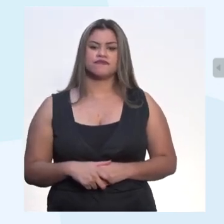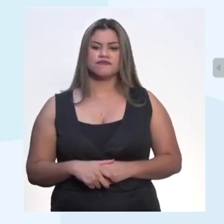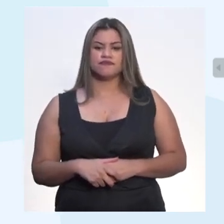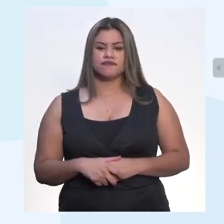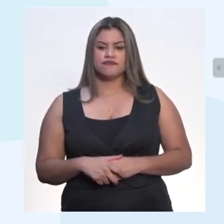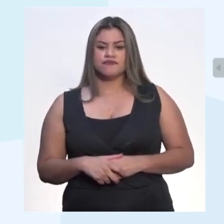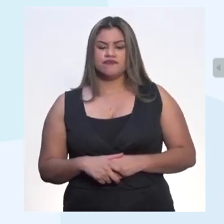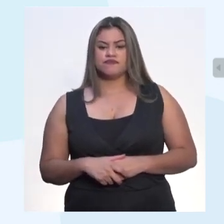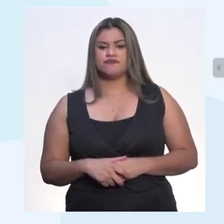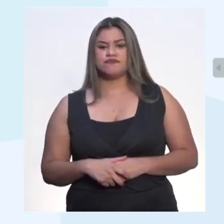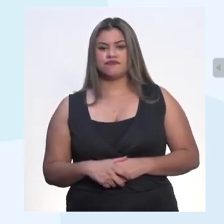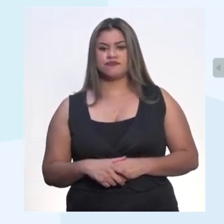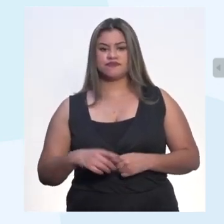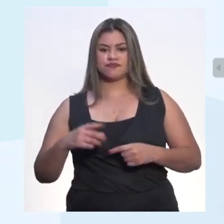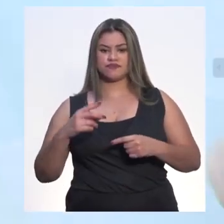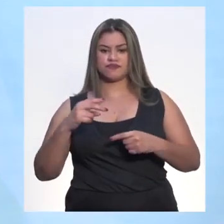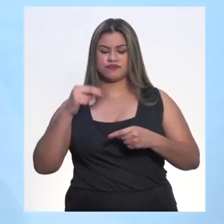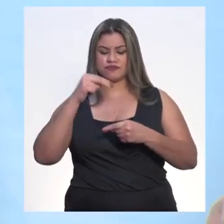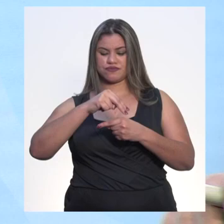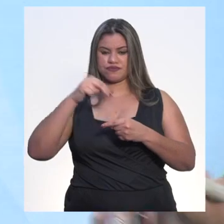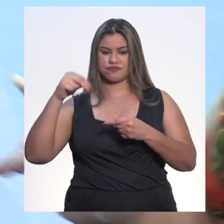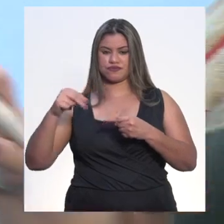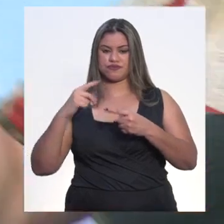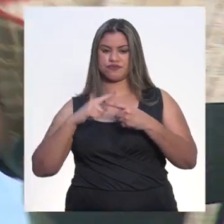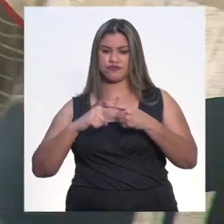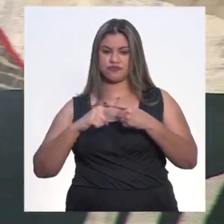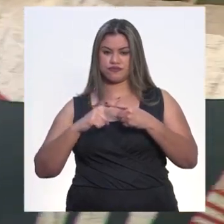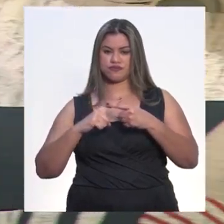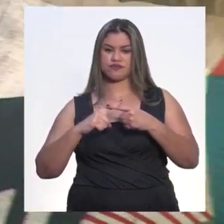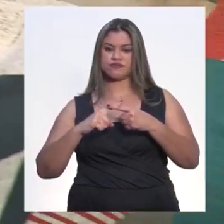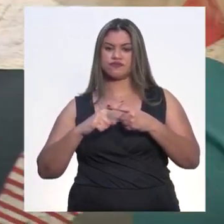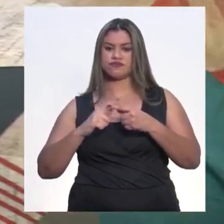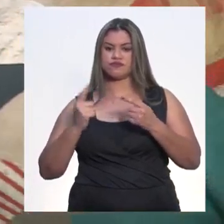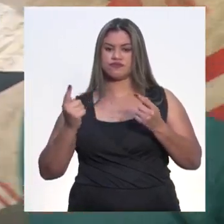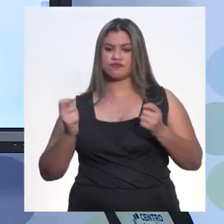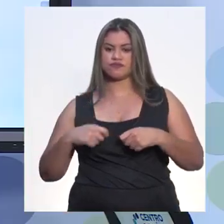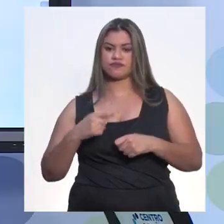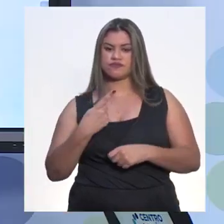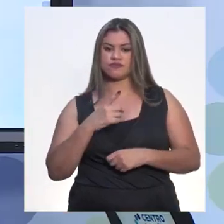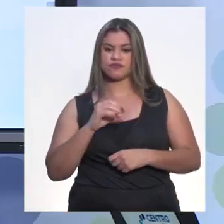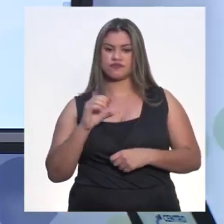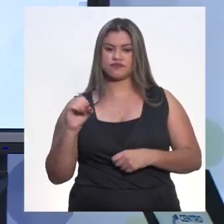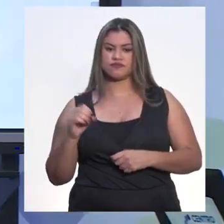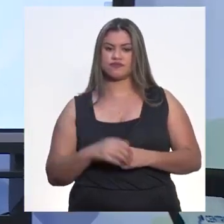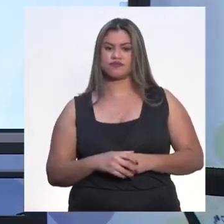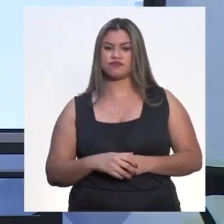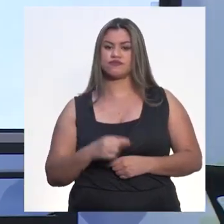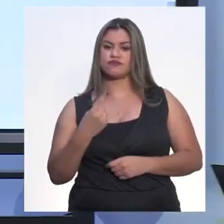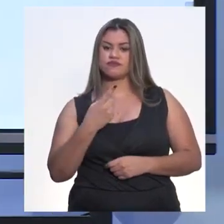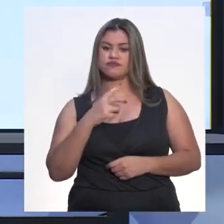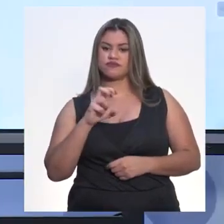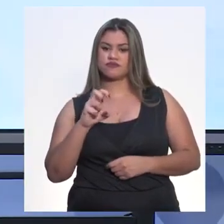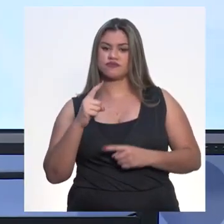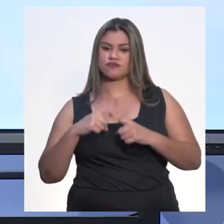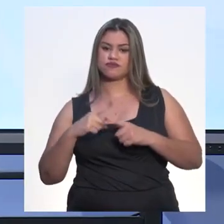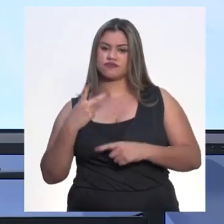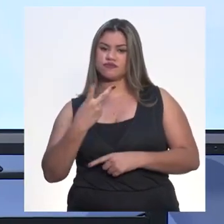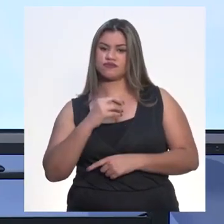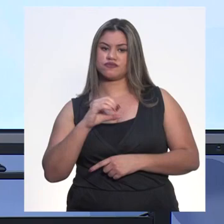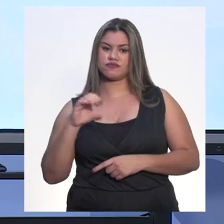Se eu pegar denominador vezes denominador, dá 100. Então, a gente tem 15 vezes